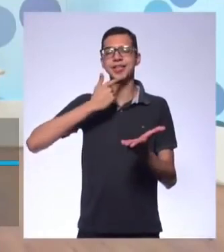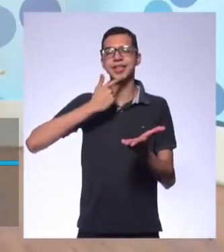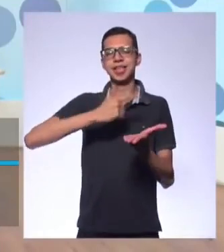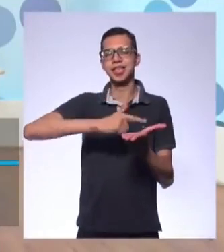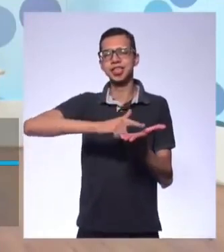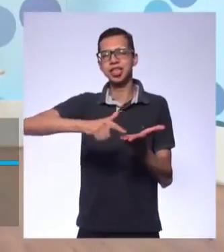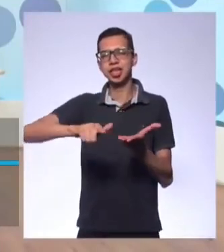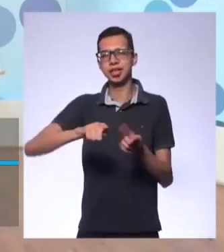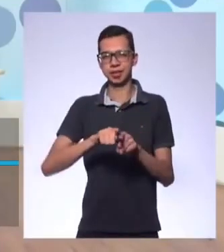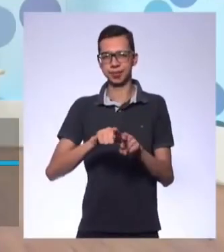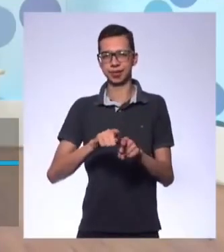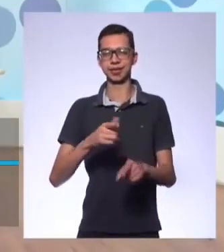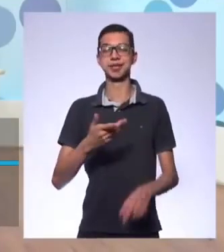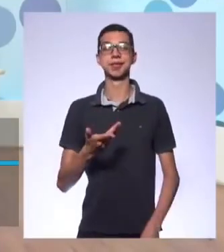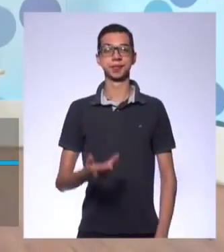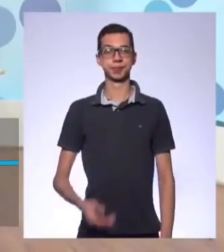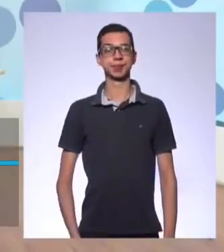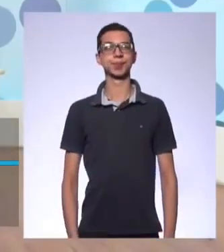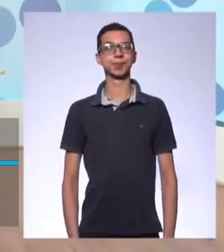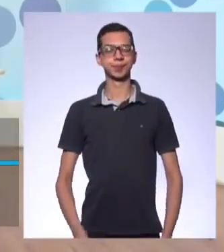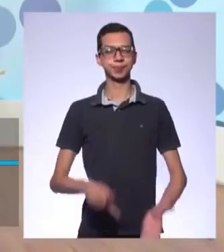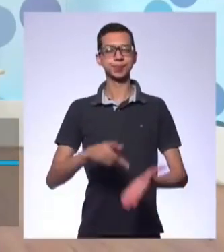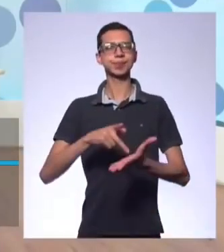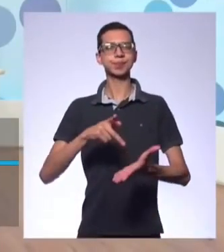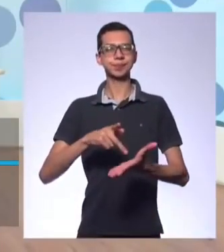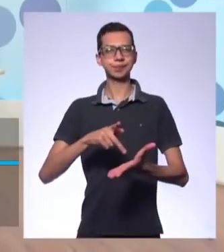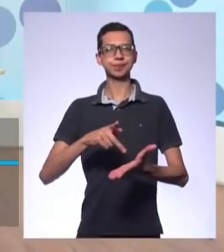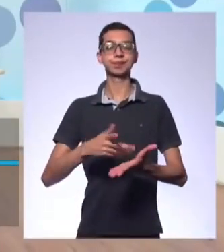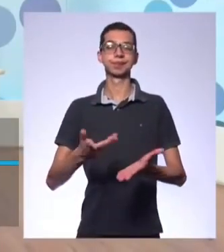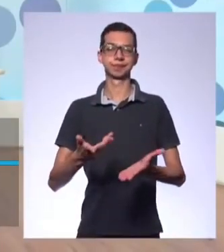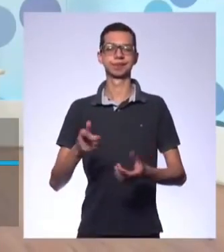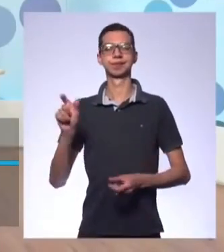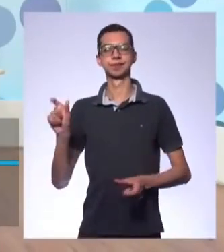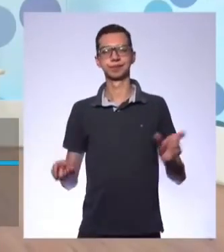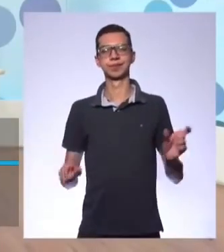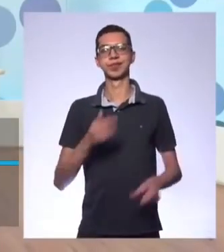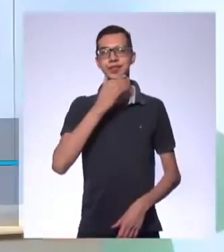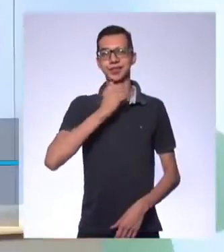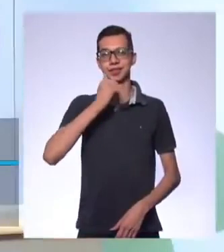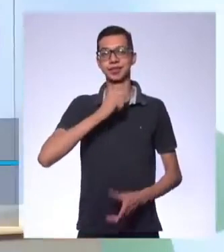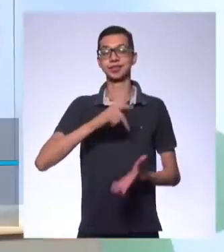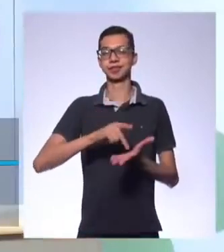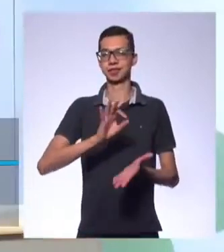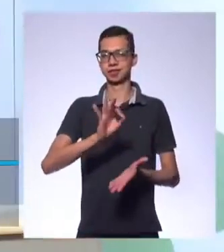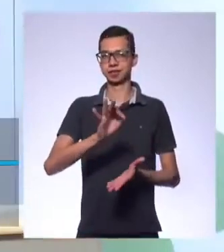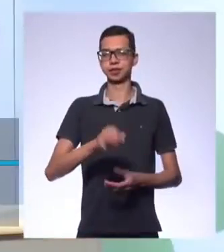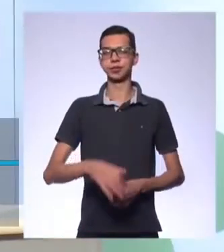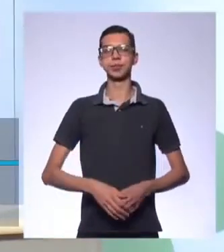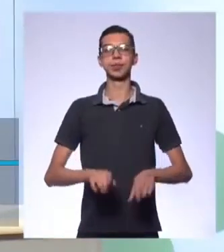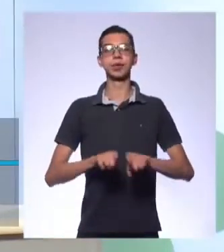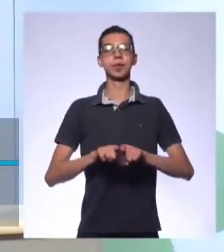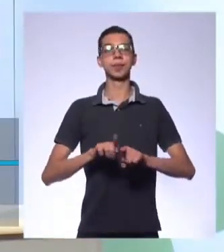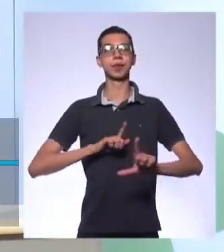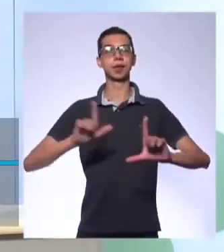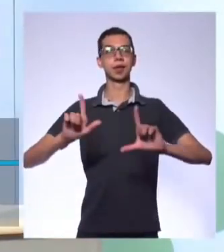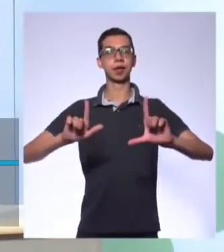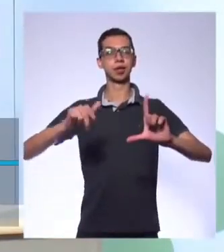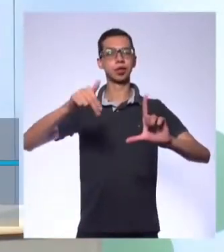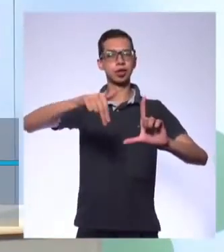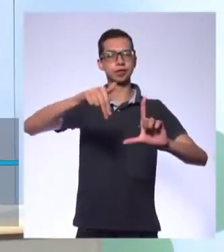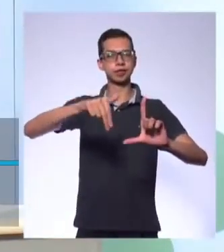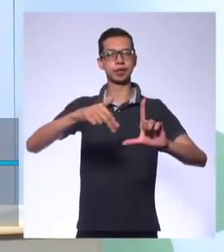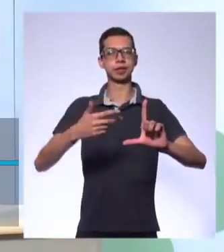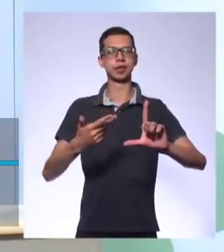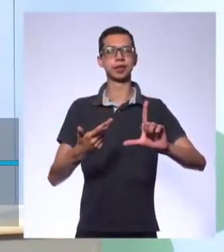de comida. O sétimo também, ó. Ah, É Romeu e Julieta. Romeu e Julieta. E a gente tem também aquela novela tem uma novela